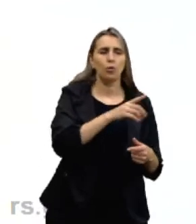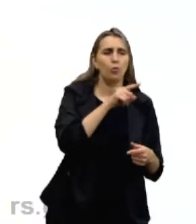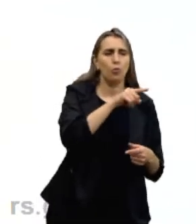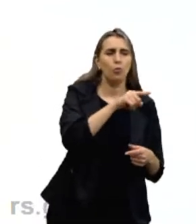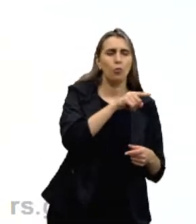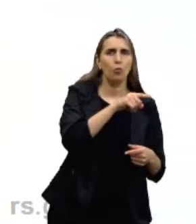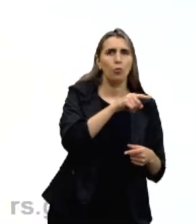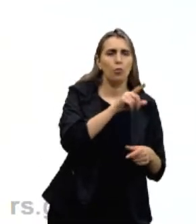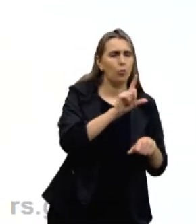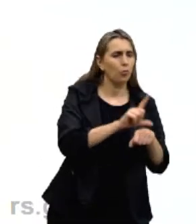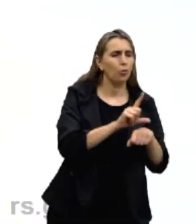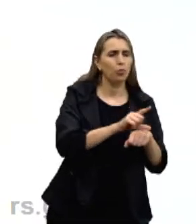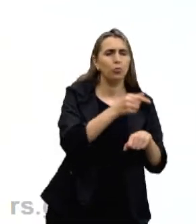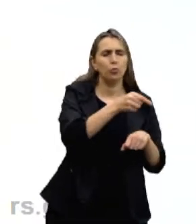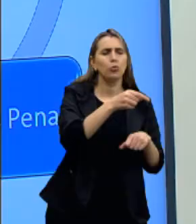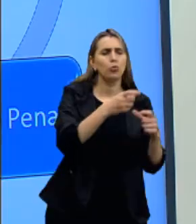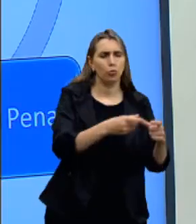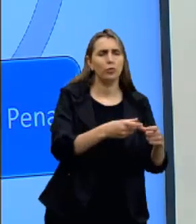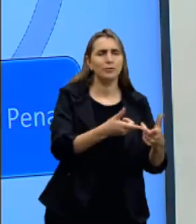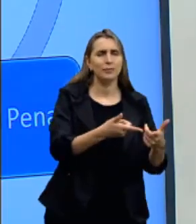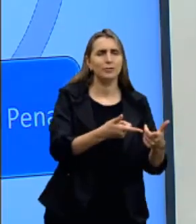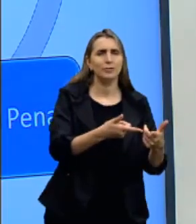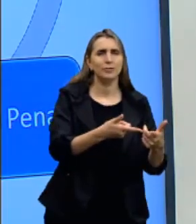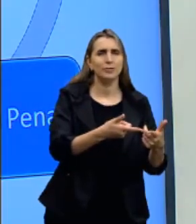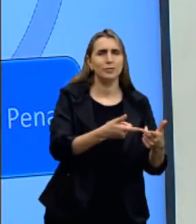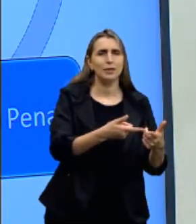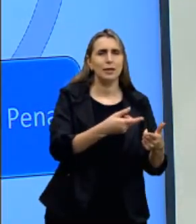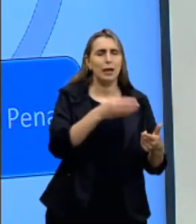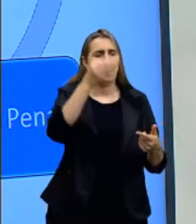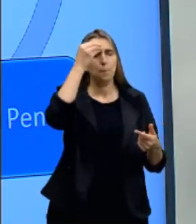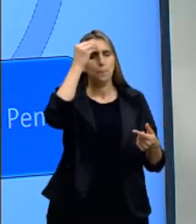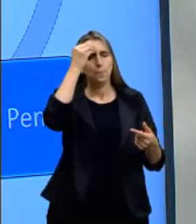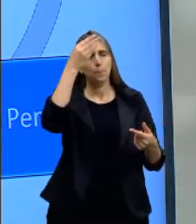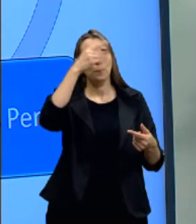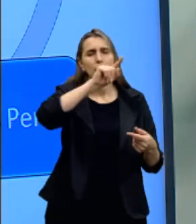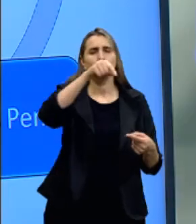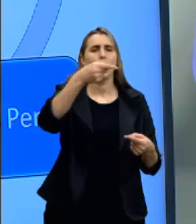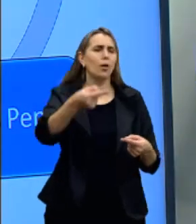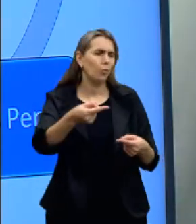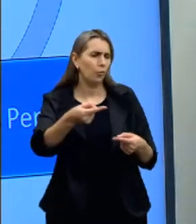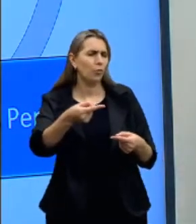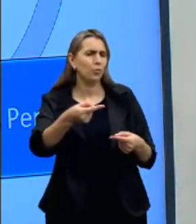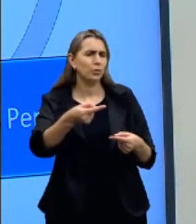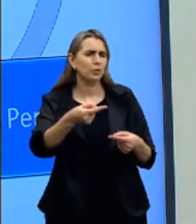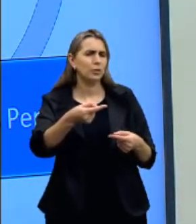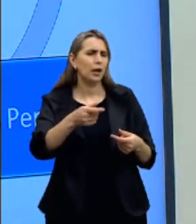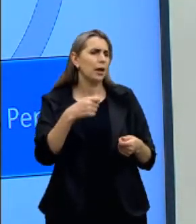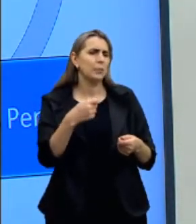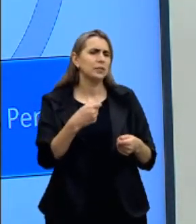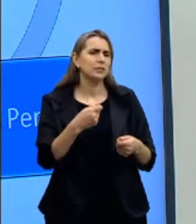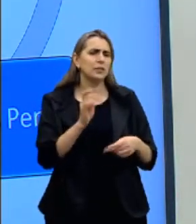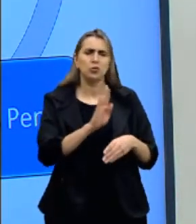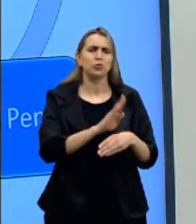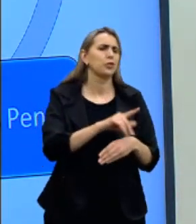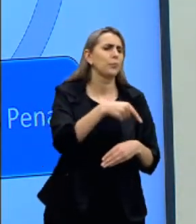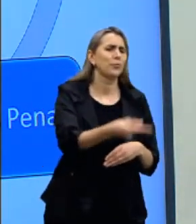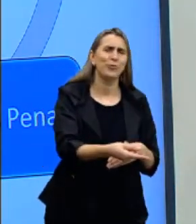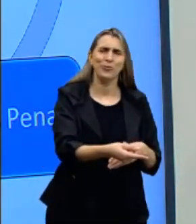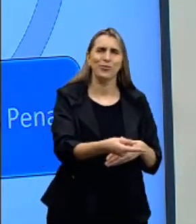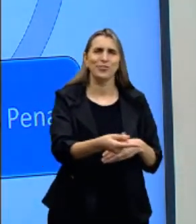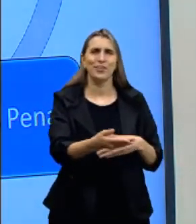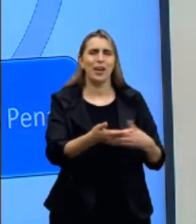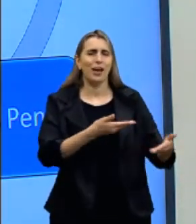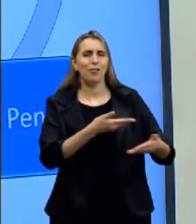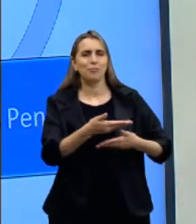dono do no lugar porque o dono do lugar é padrinho do da outra e daí tá devendo um favor para outra